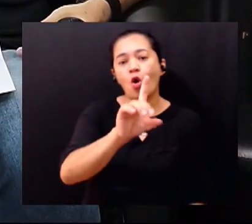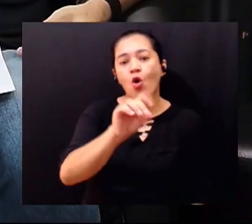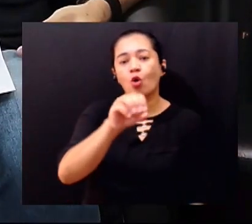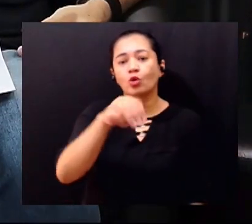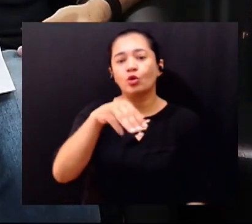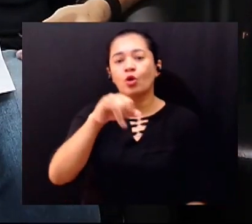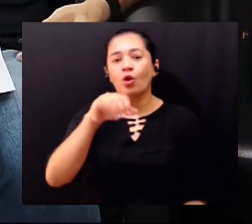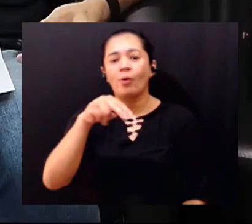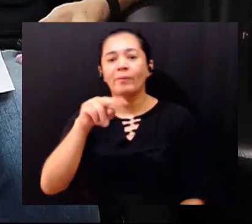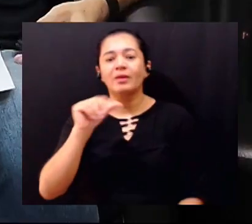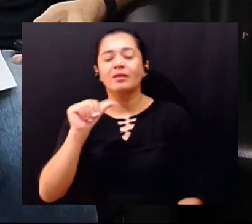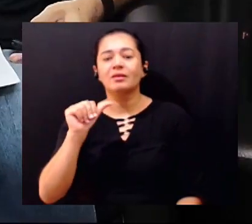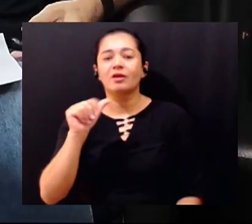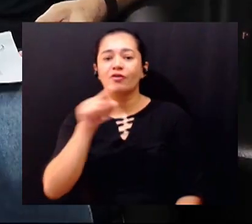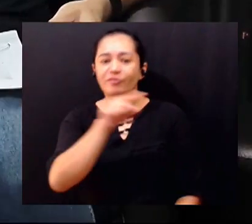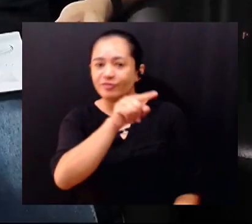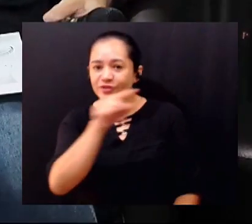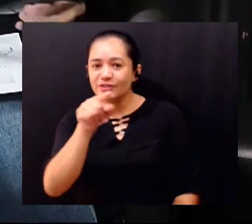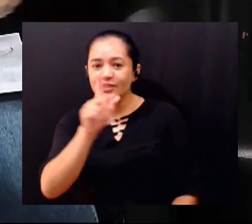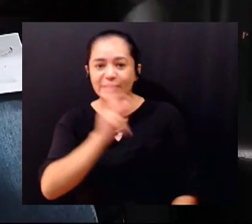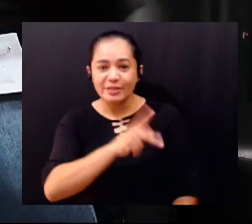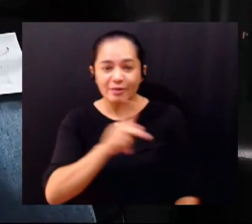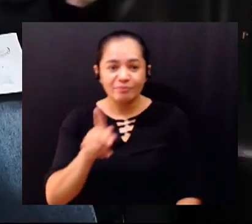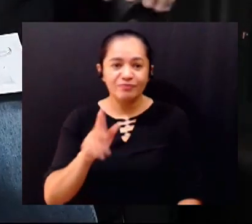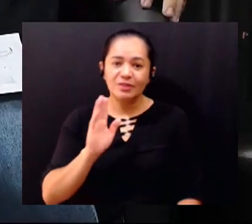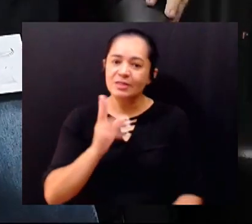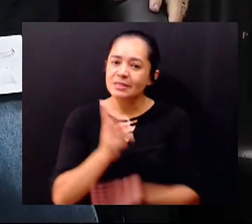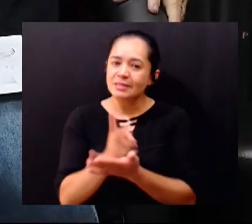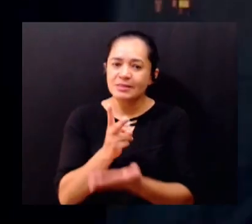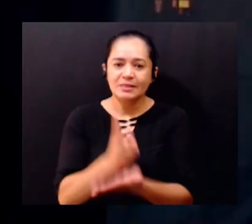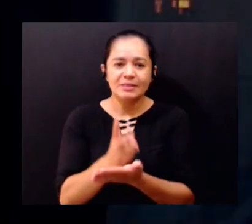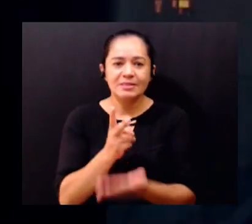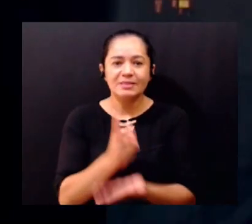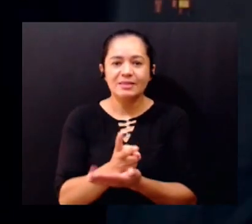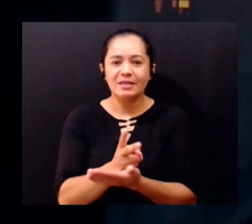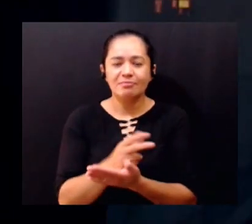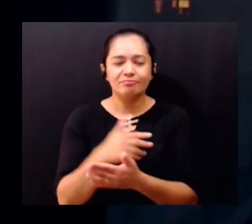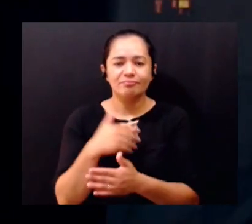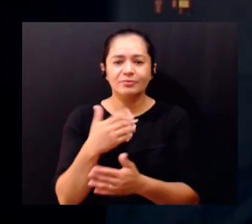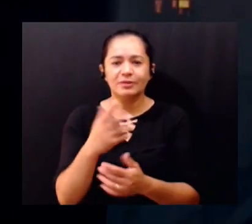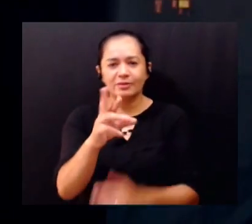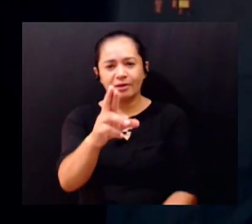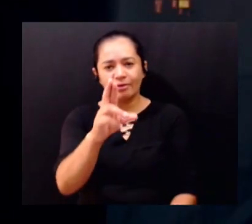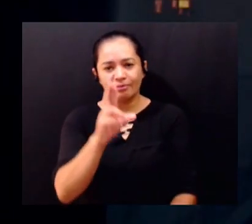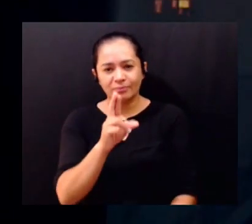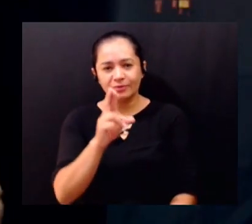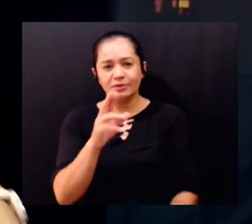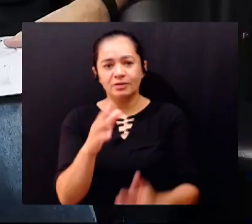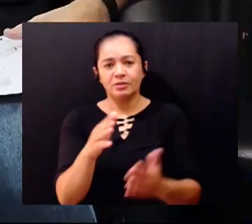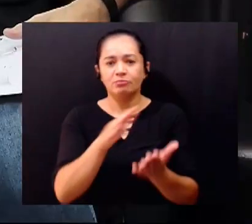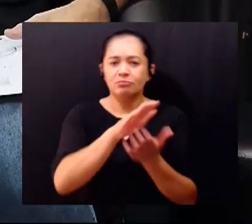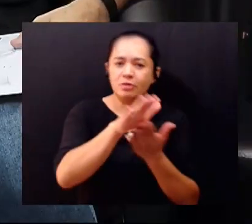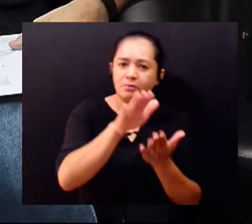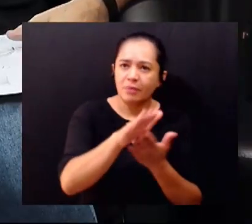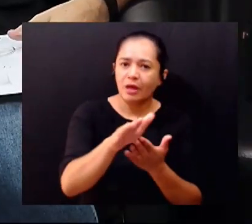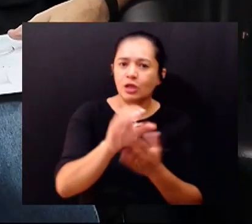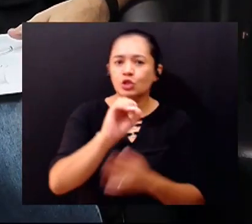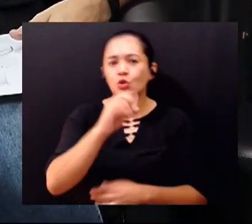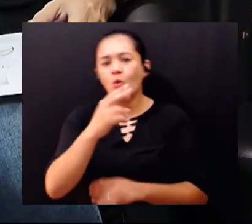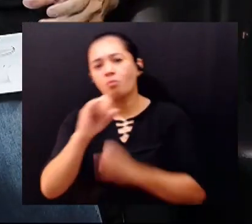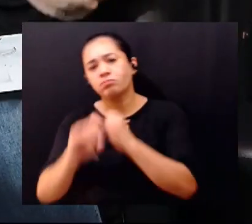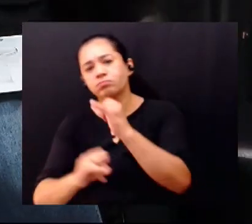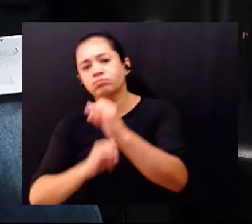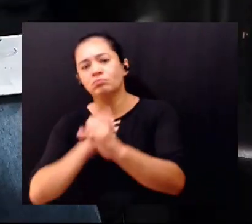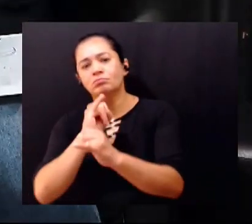aí sempre no meio, né? Quantos anos? 20 anos de profissão. Responde pra gente. Impresso, digital, quem domina? Eu acho que os